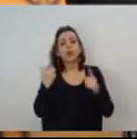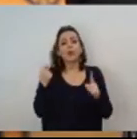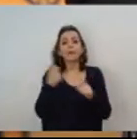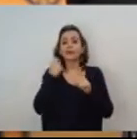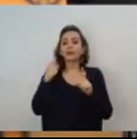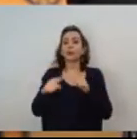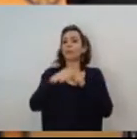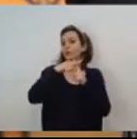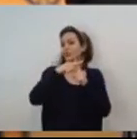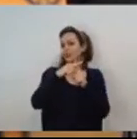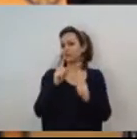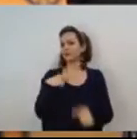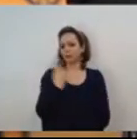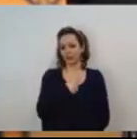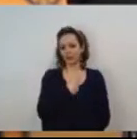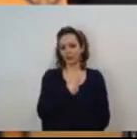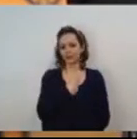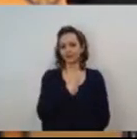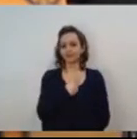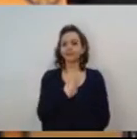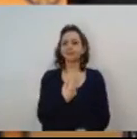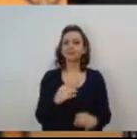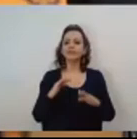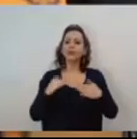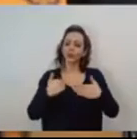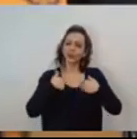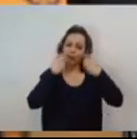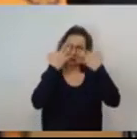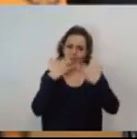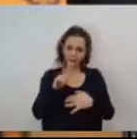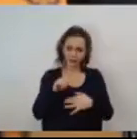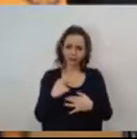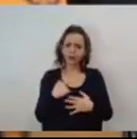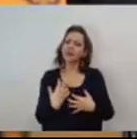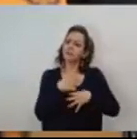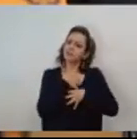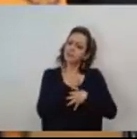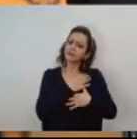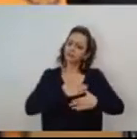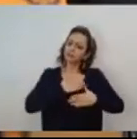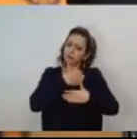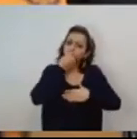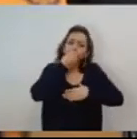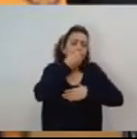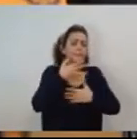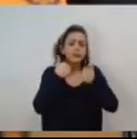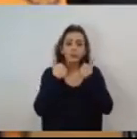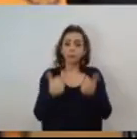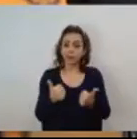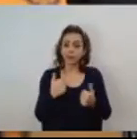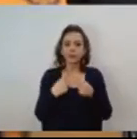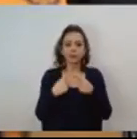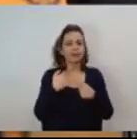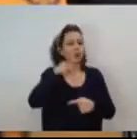eu me sinto muito confortável quando eu tô falando disso aqui com vocês porque eu lembro na década de 90 Quando